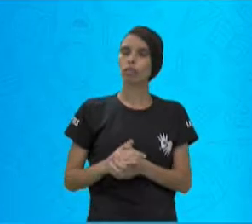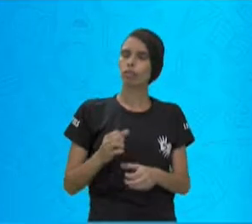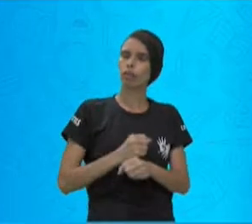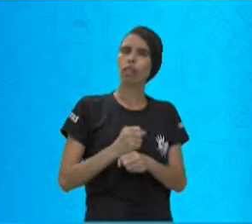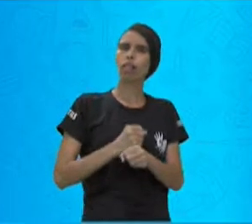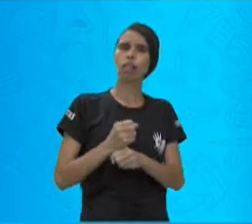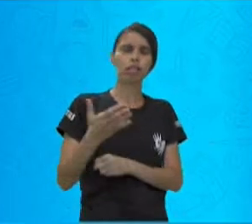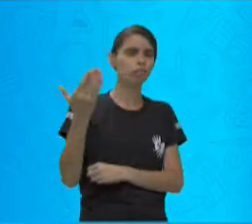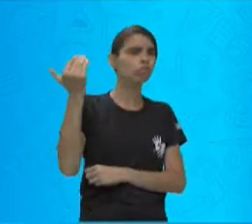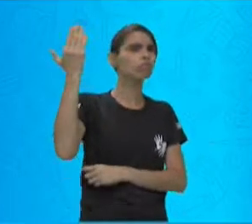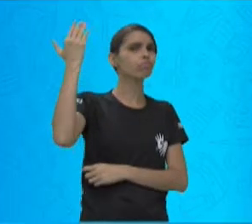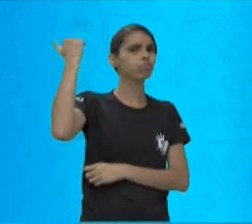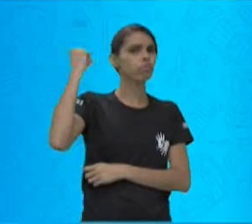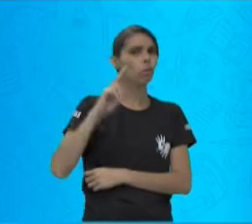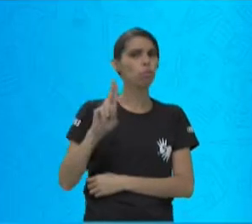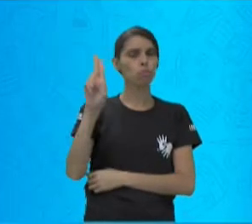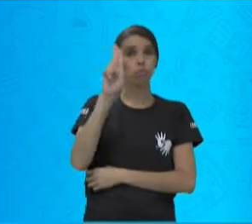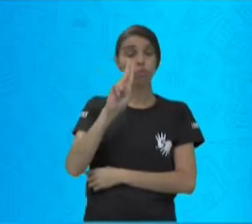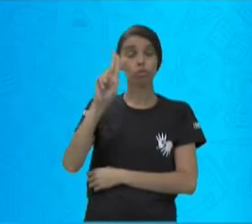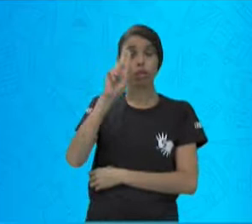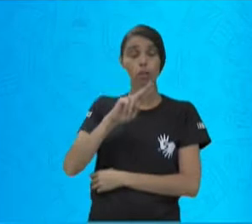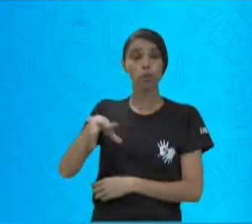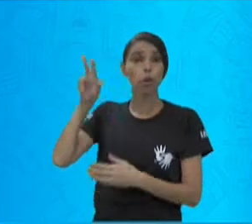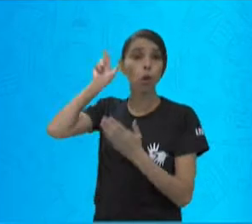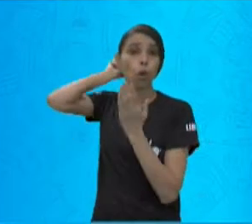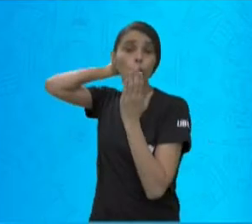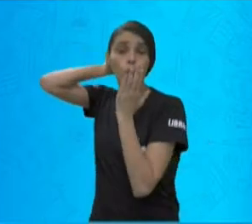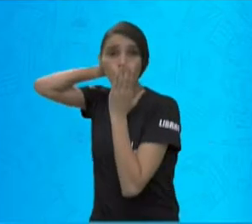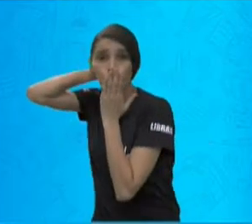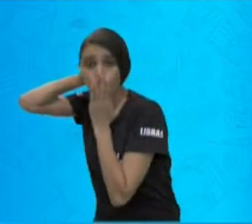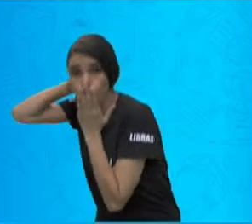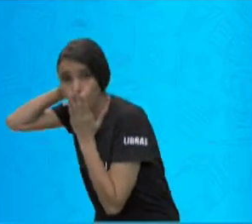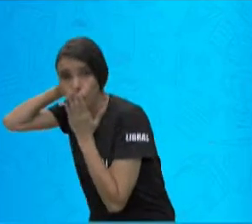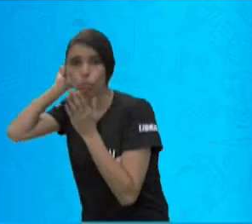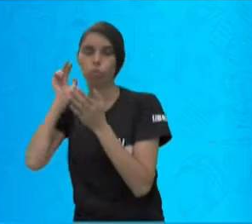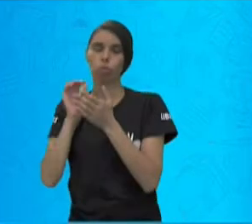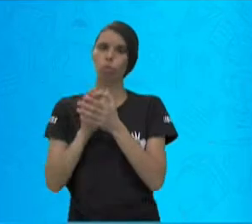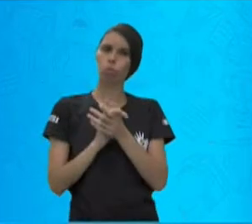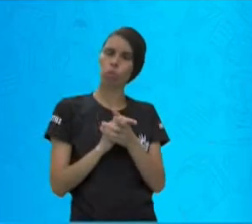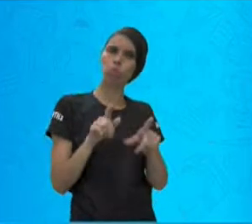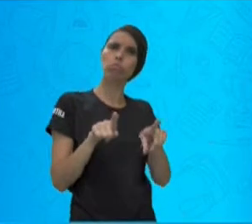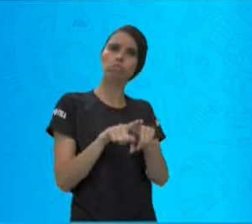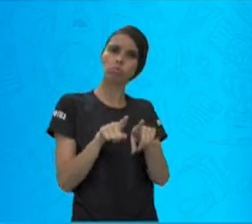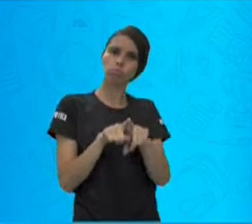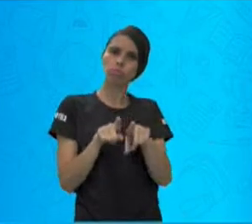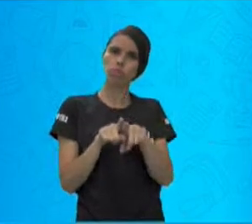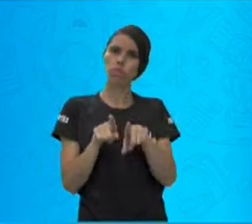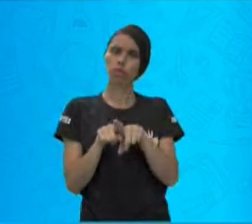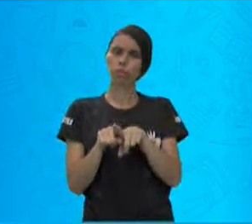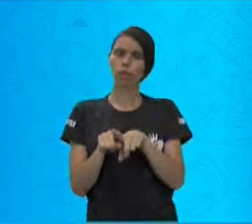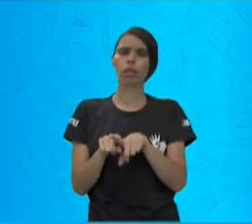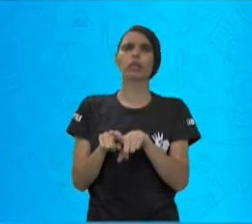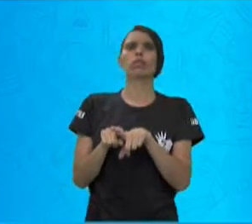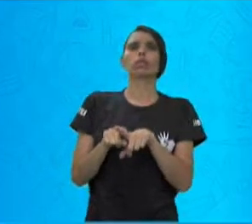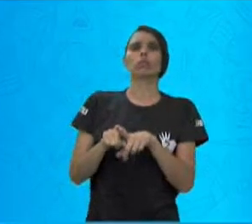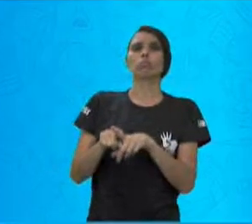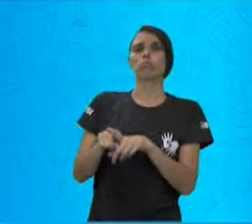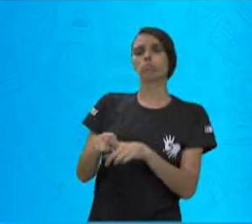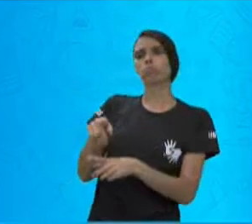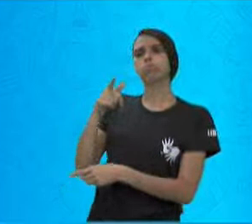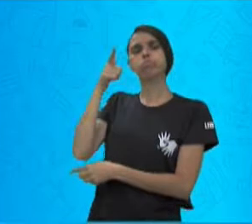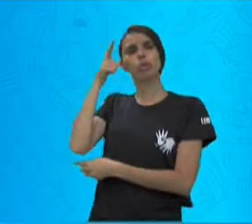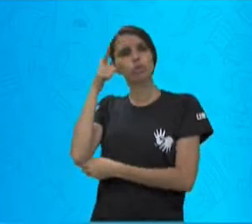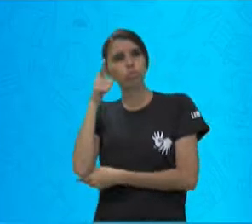ela era utilizada pelos vídeos como atividade esportiva para ganho de aquecimento corporal